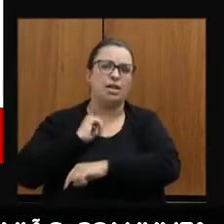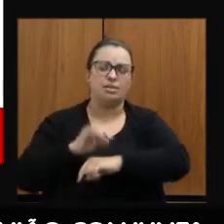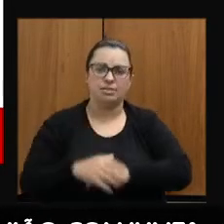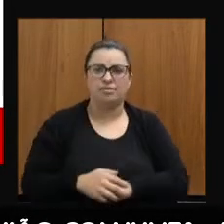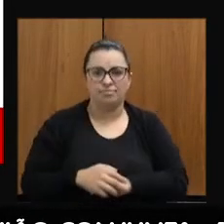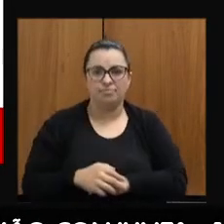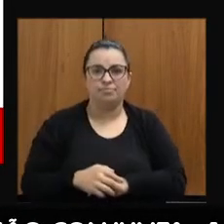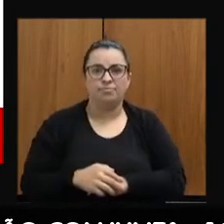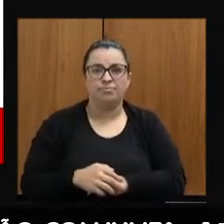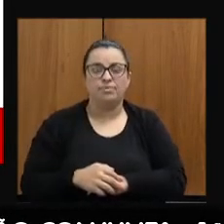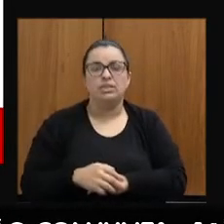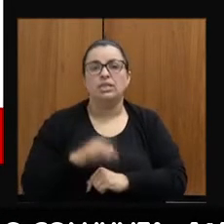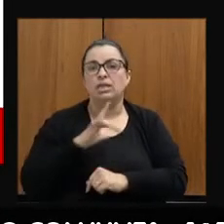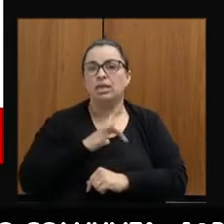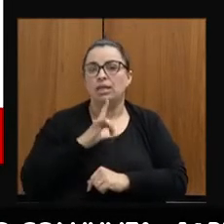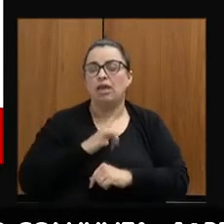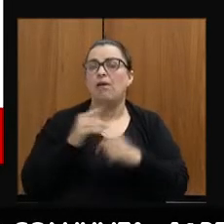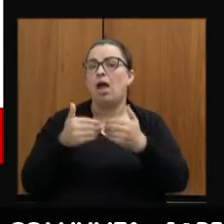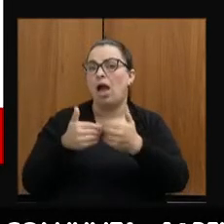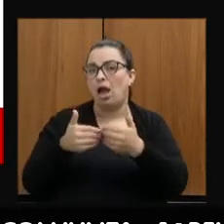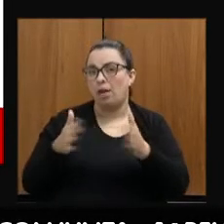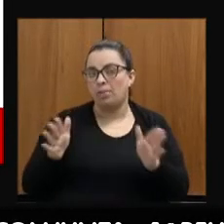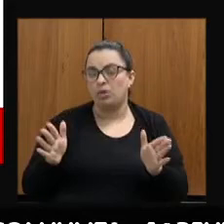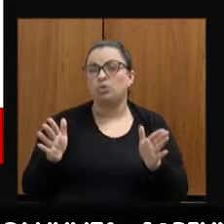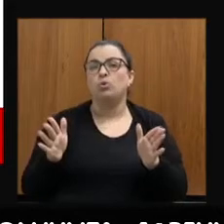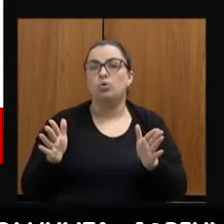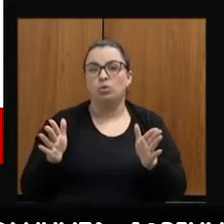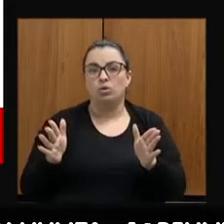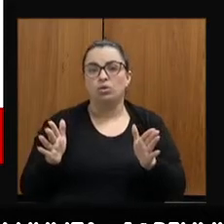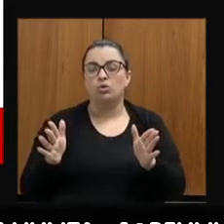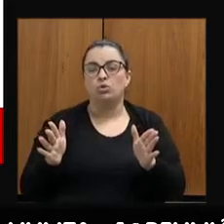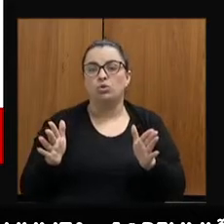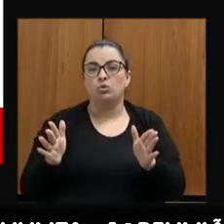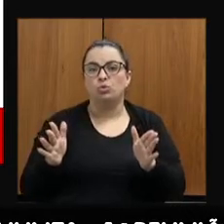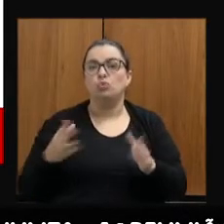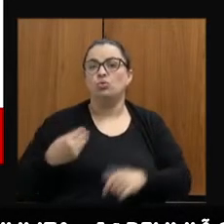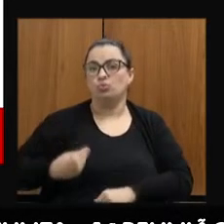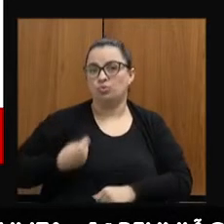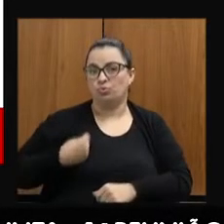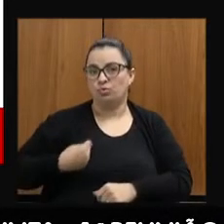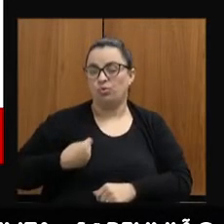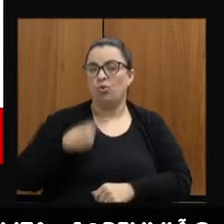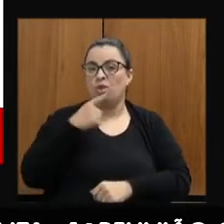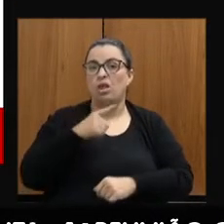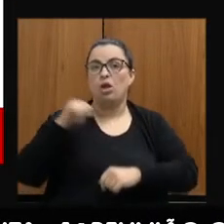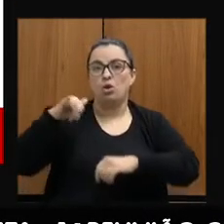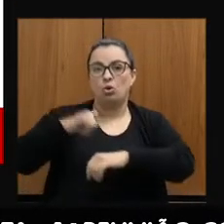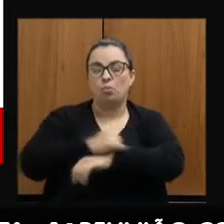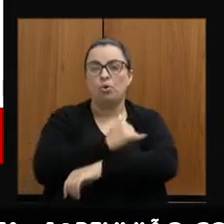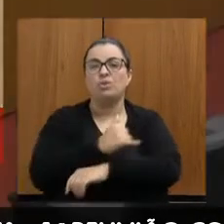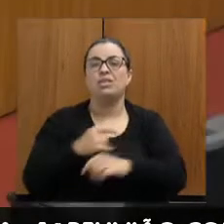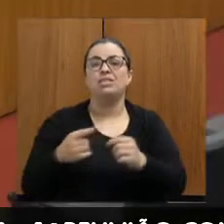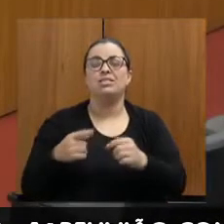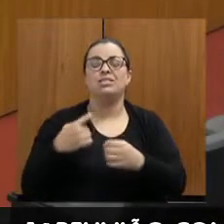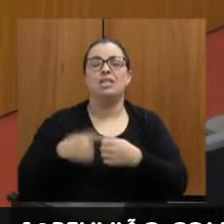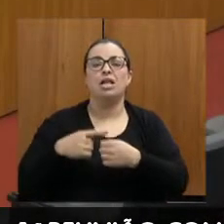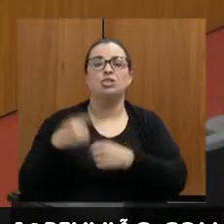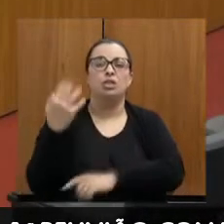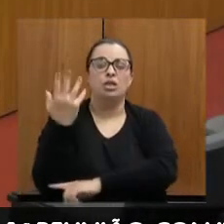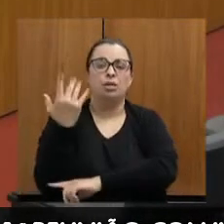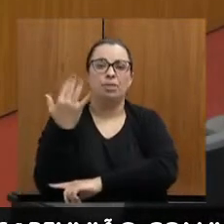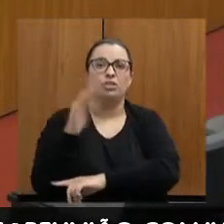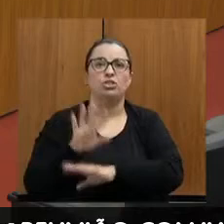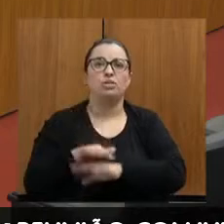com a reabertura é dos voos do aeroporto de Ipatinga E permitir secretária